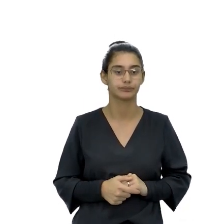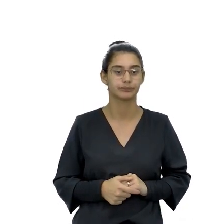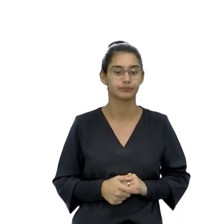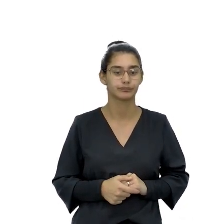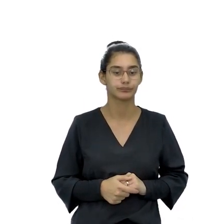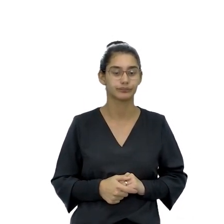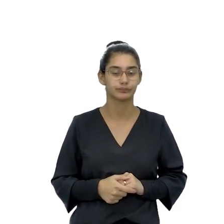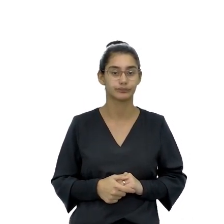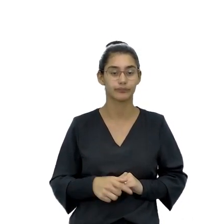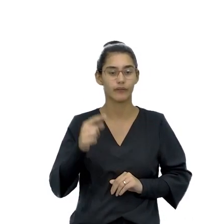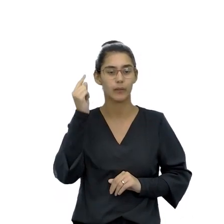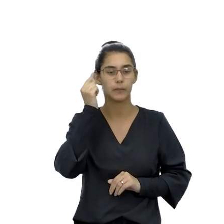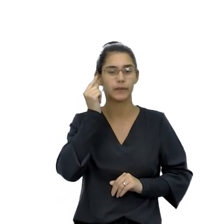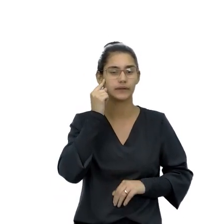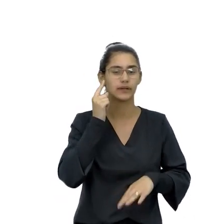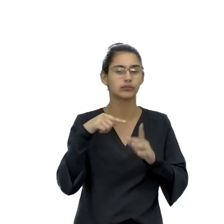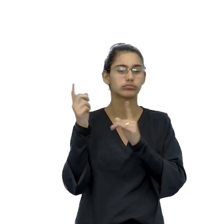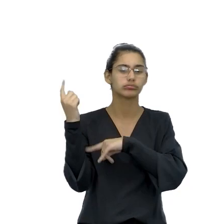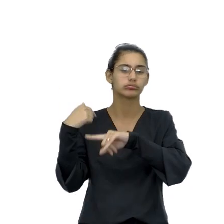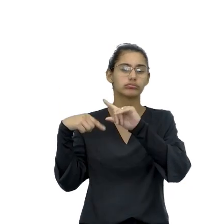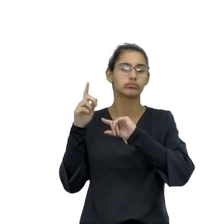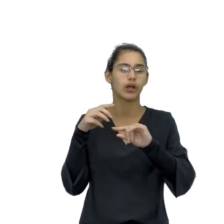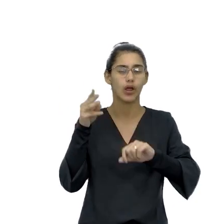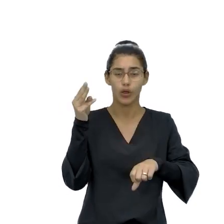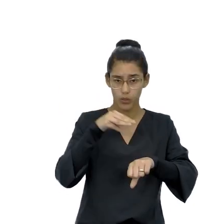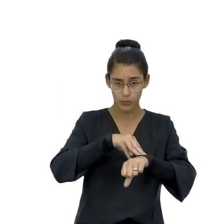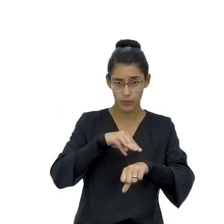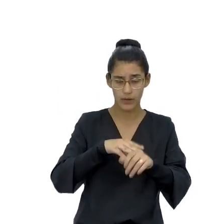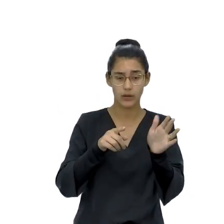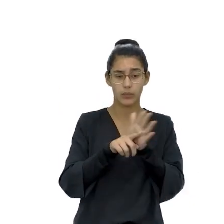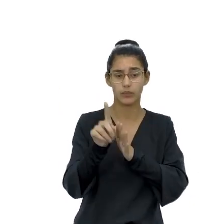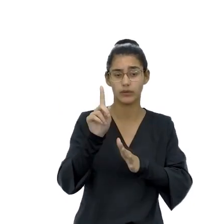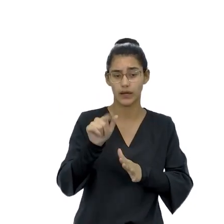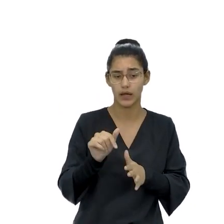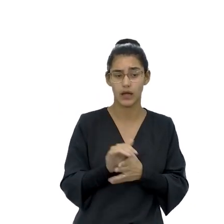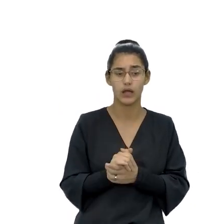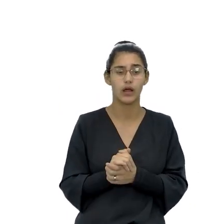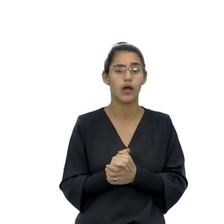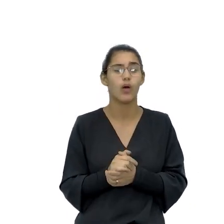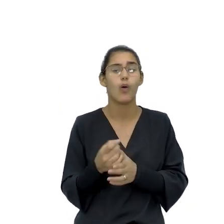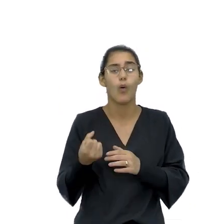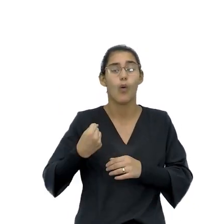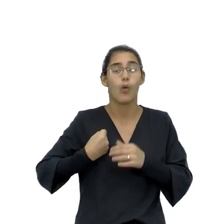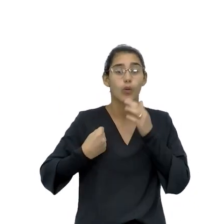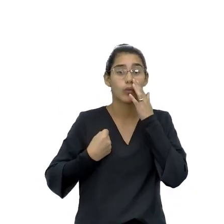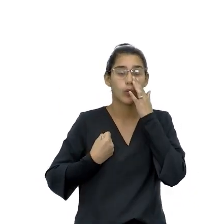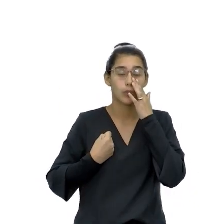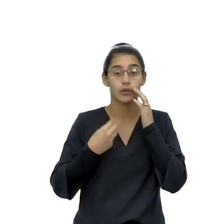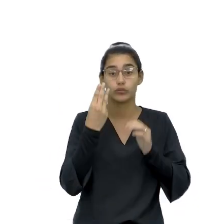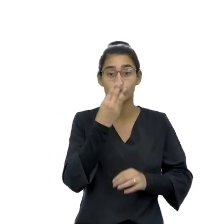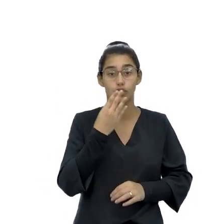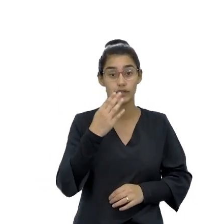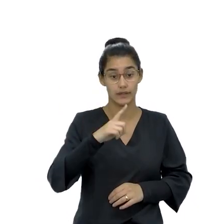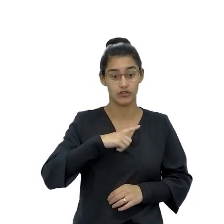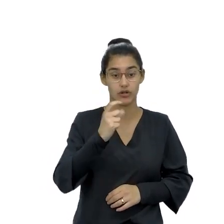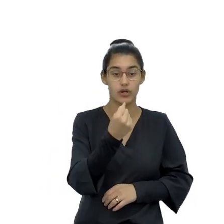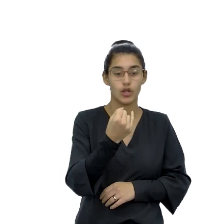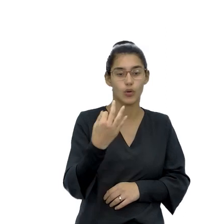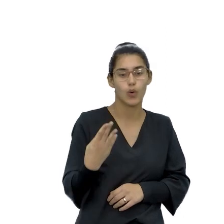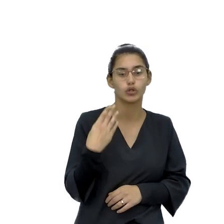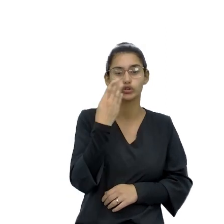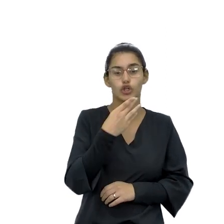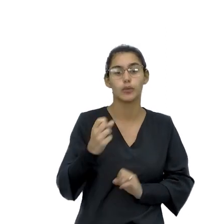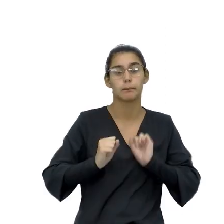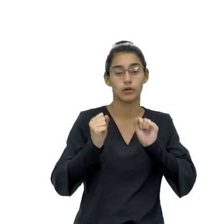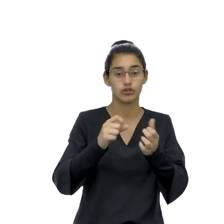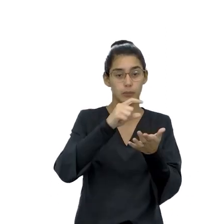aqui, então, no desdobramento. Então, naquele momento, a pergunta era o número de doces que se tinha e o quantos doces que